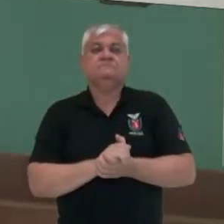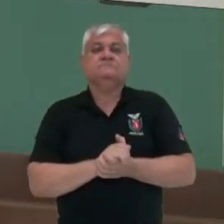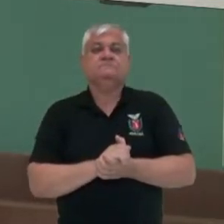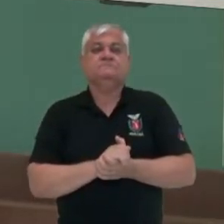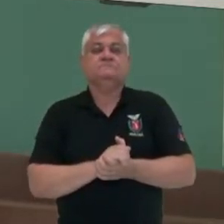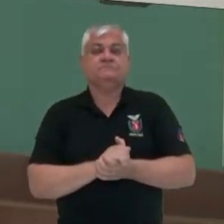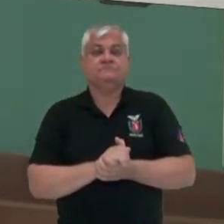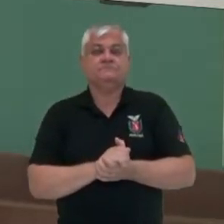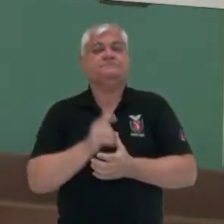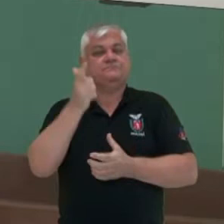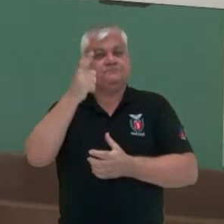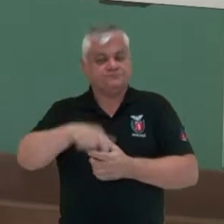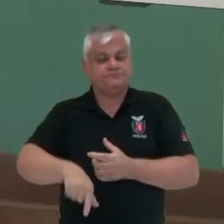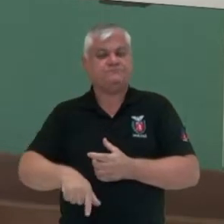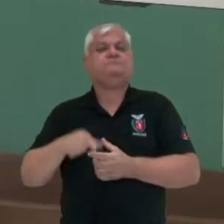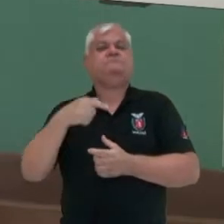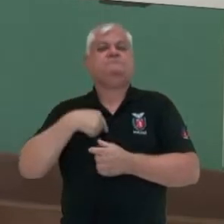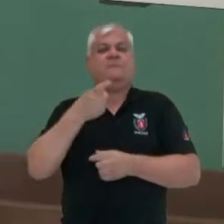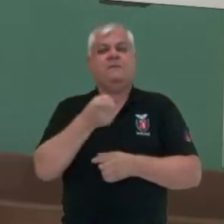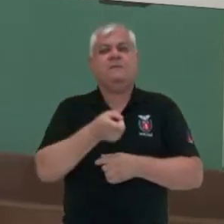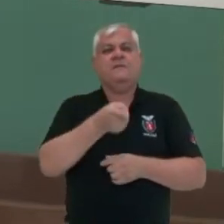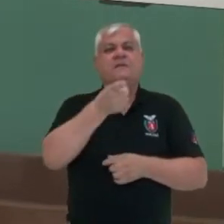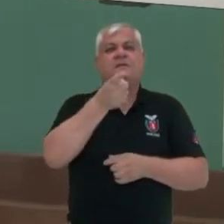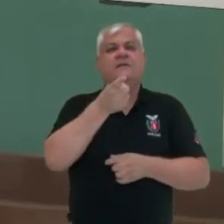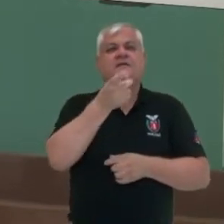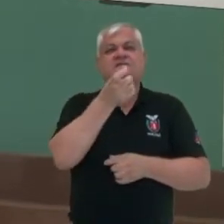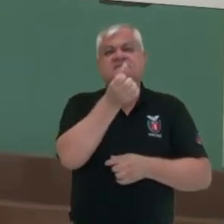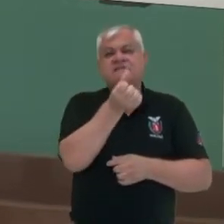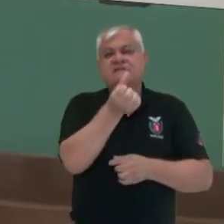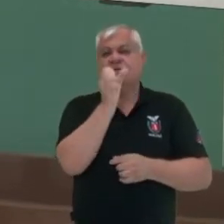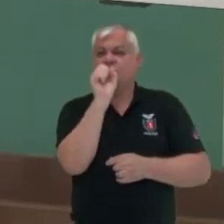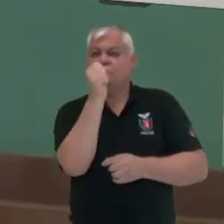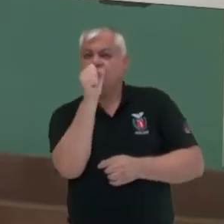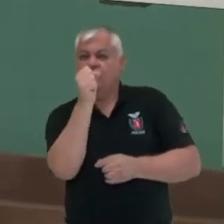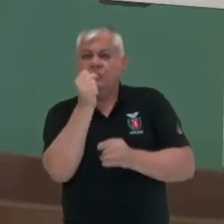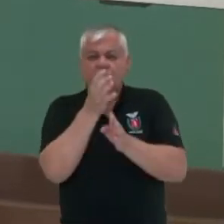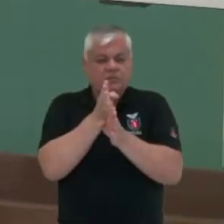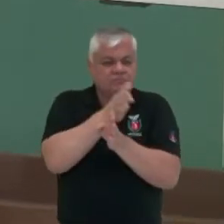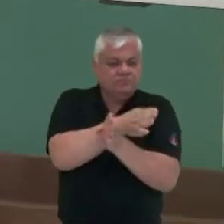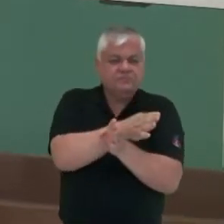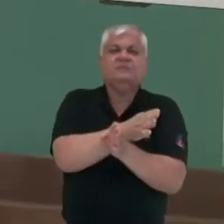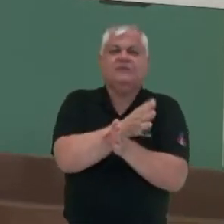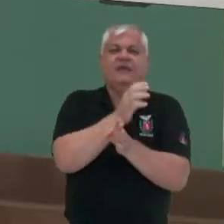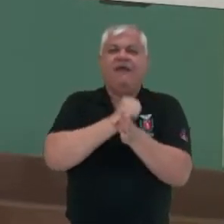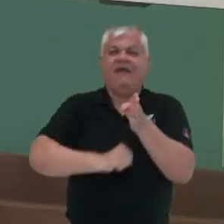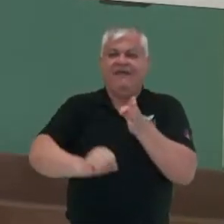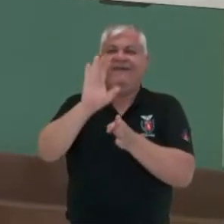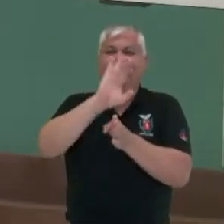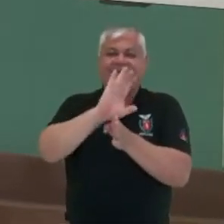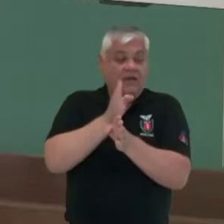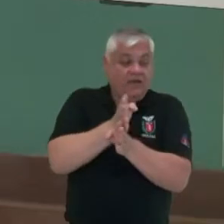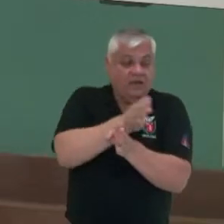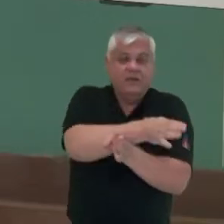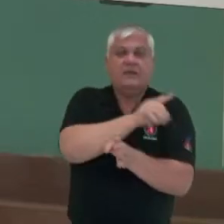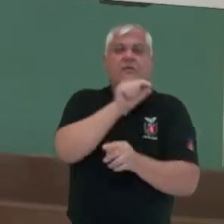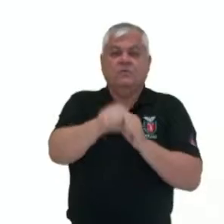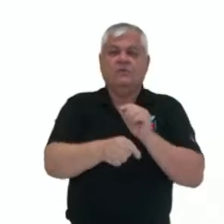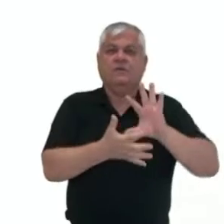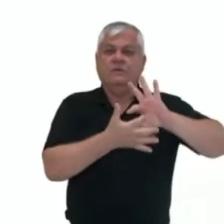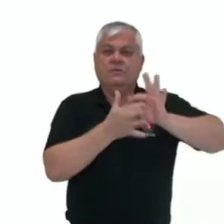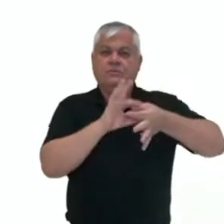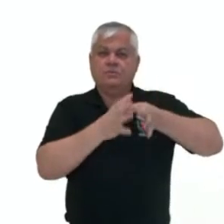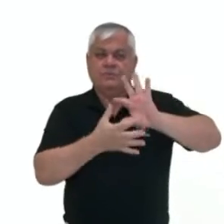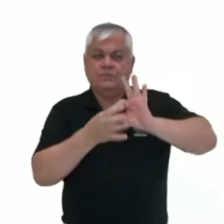Então, trazendo de novo lá a data de 688 a.C., se tornou uma modalidade olímpica e aí ele veio